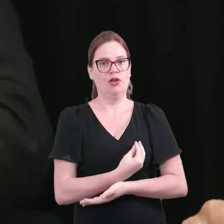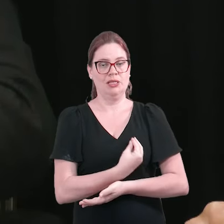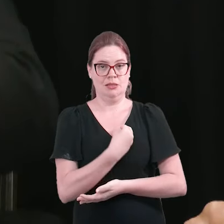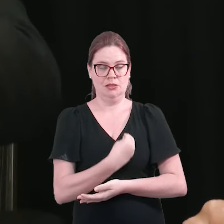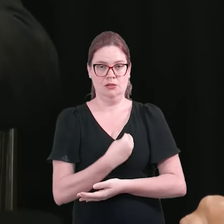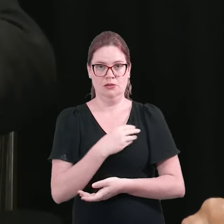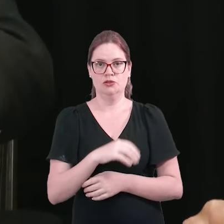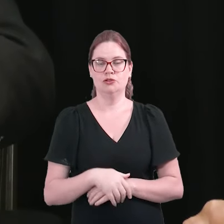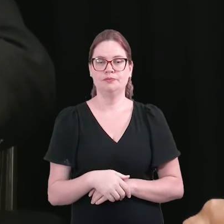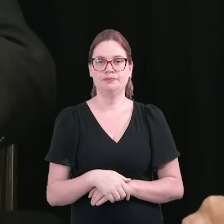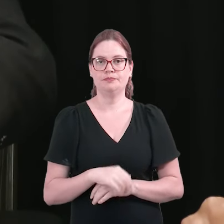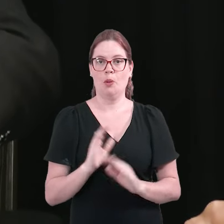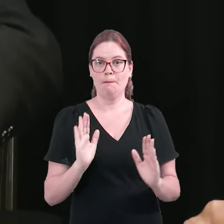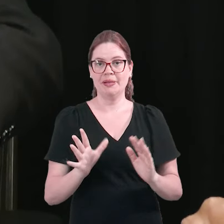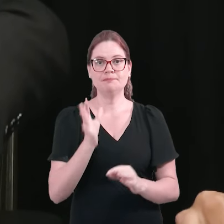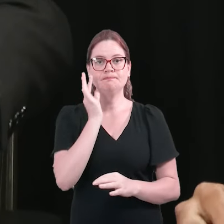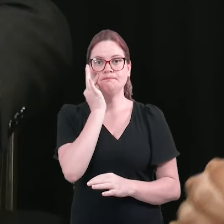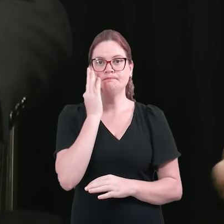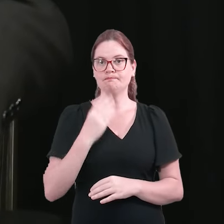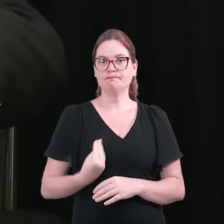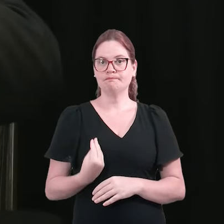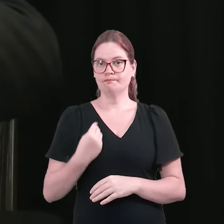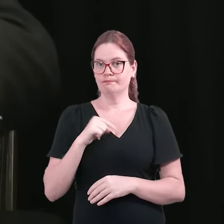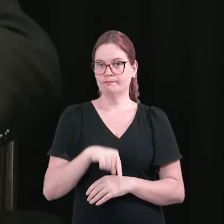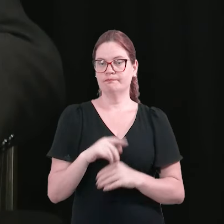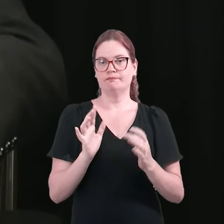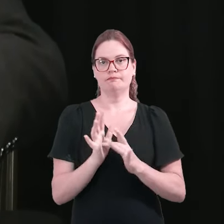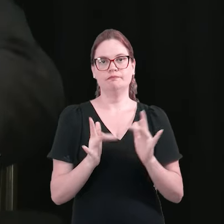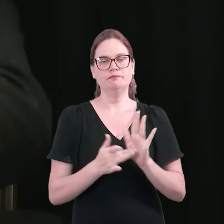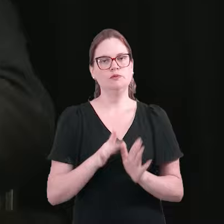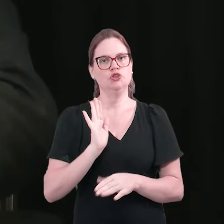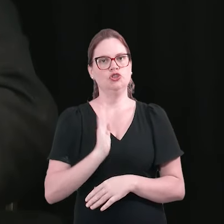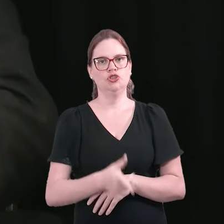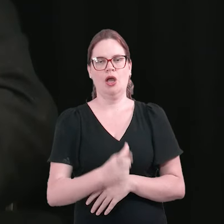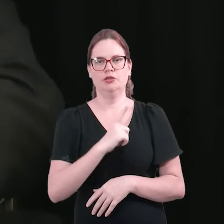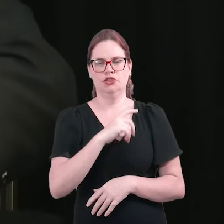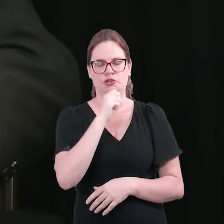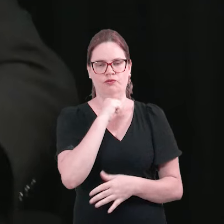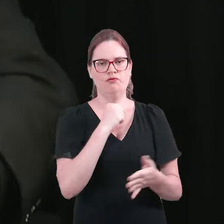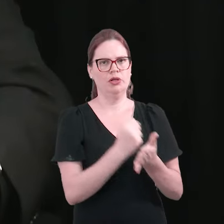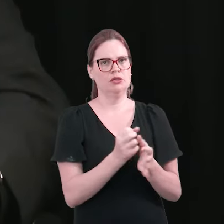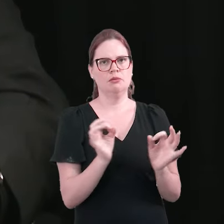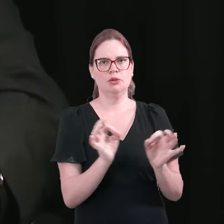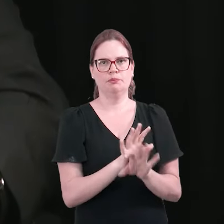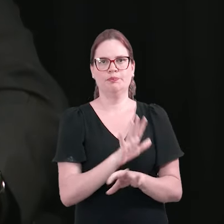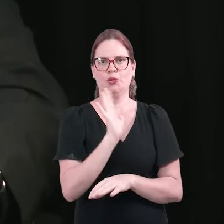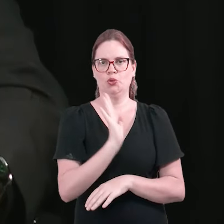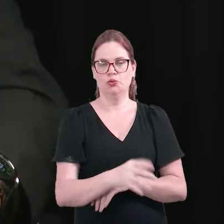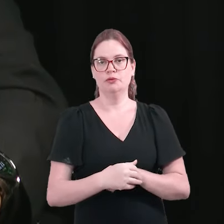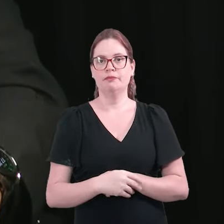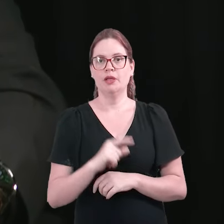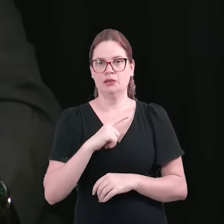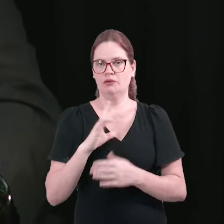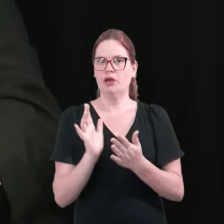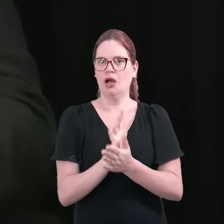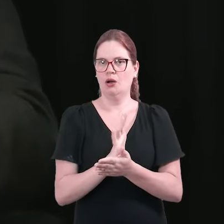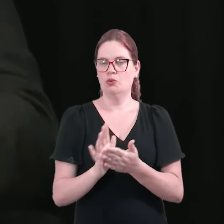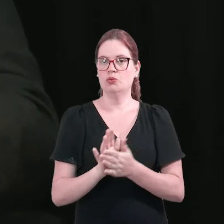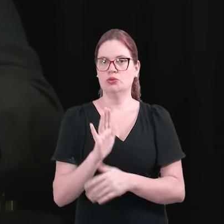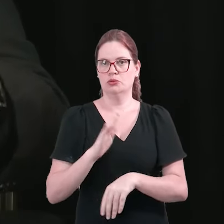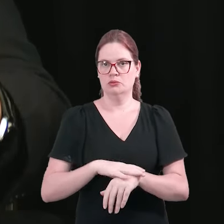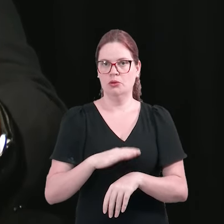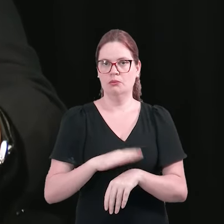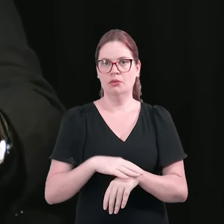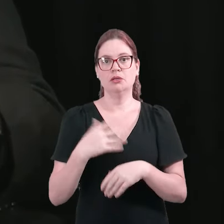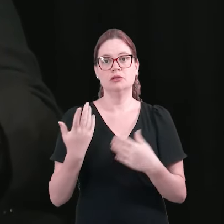Testamento, existente naquela época, porque já existia ali a palavra do Velho Testamento, tanto que em alguns momentos Jesus